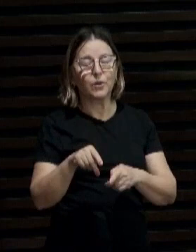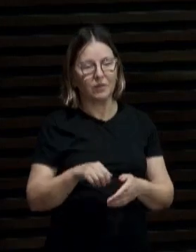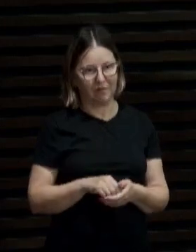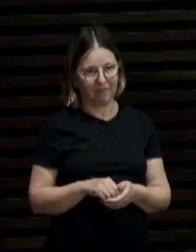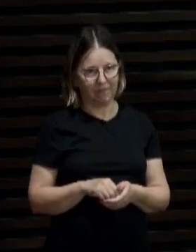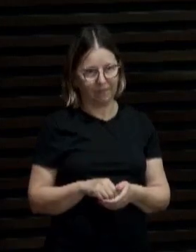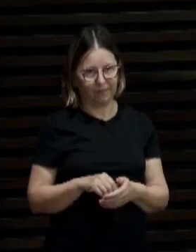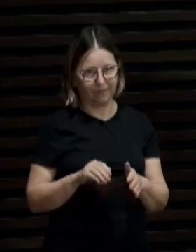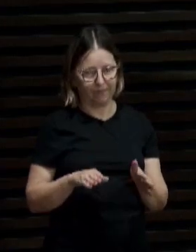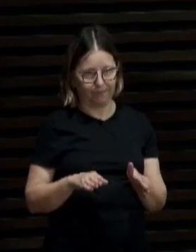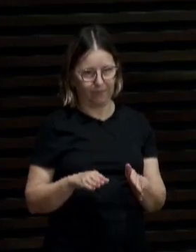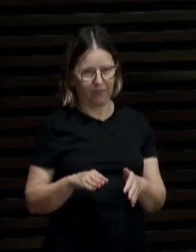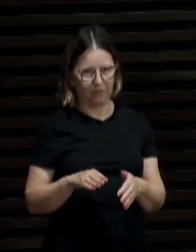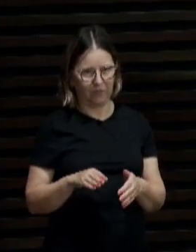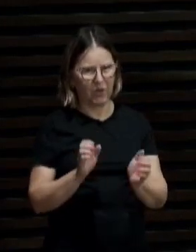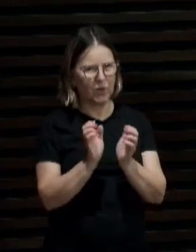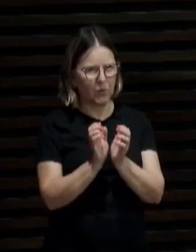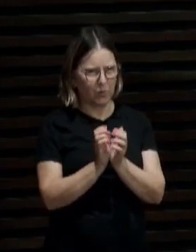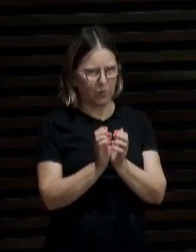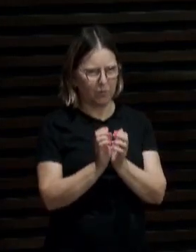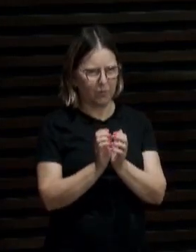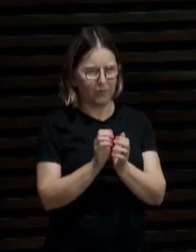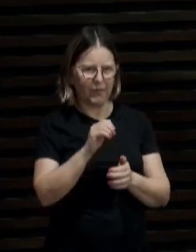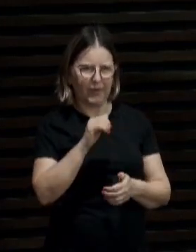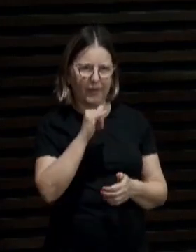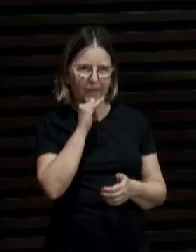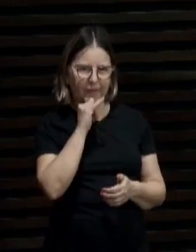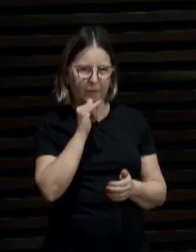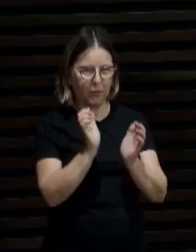de 100 pessoas, quanto é quase todos?